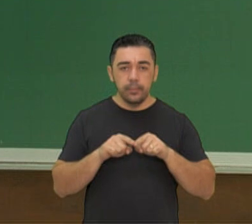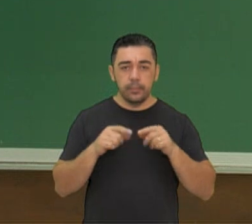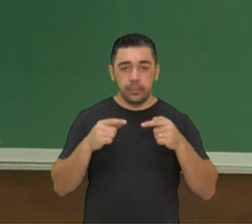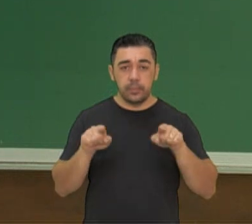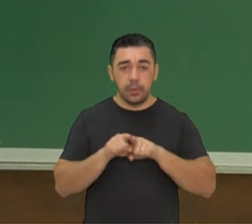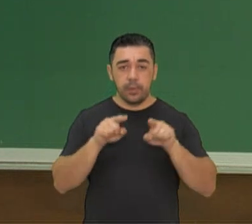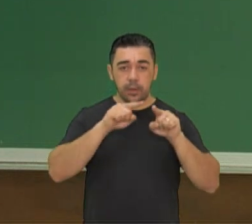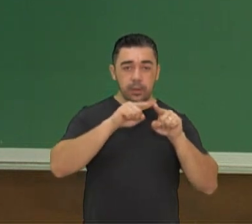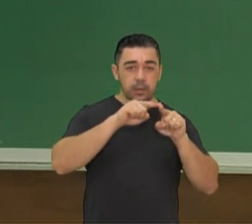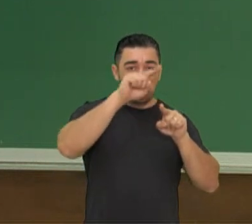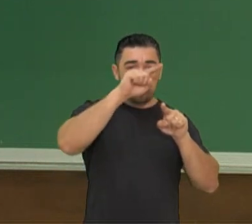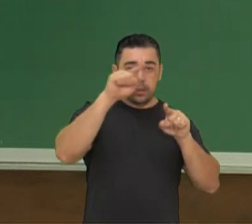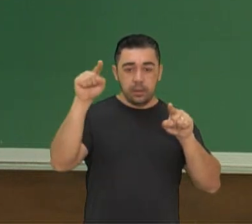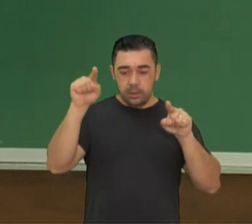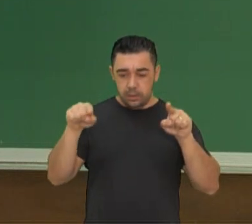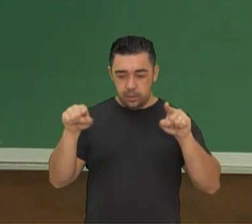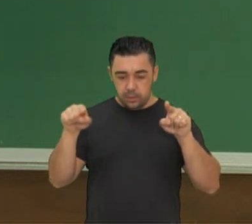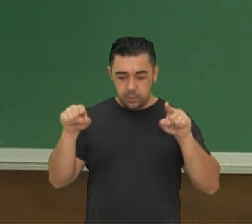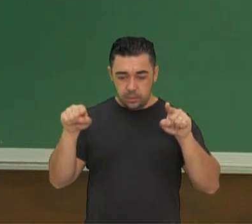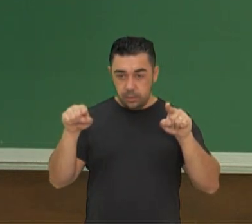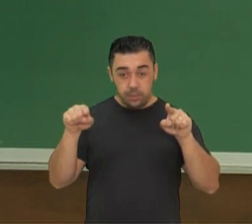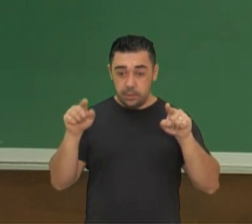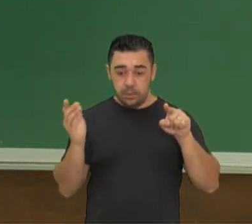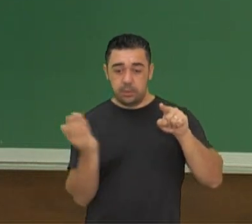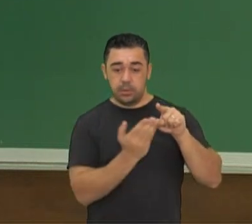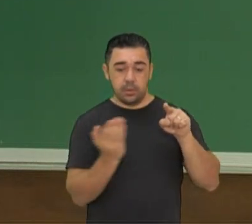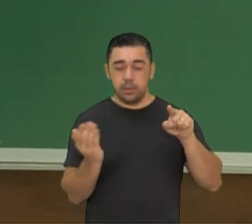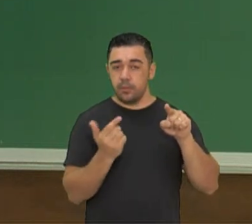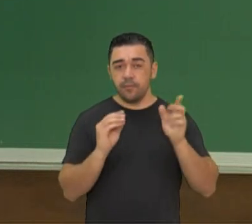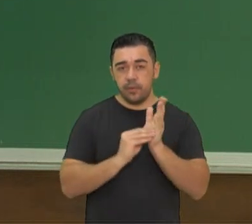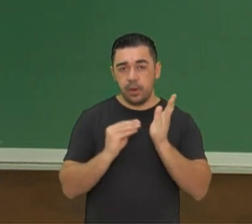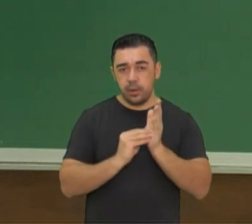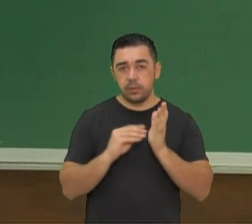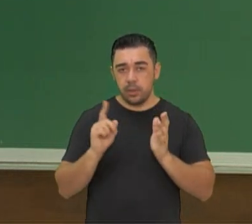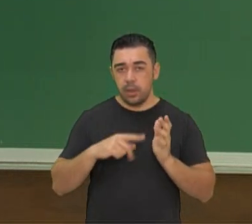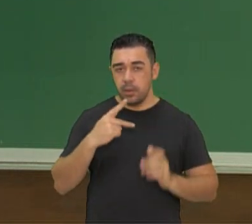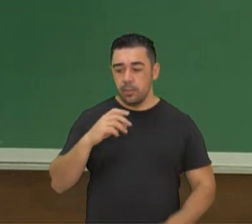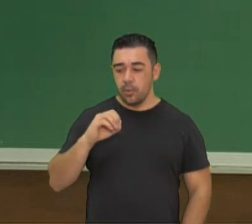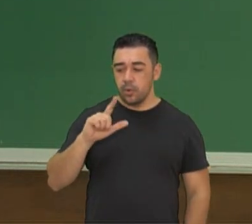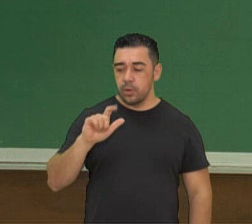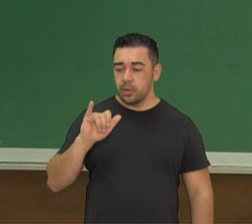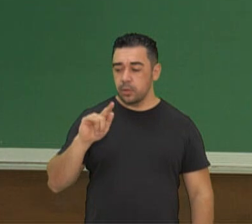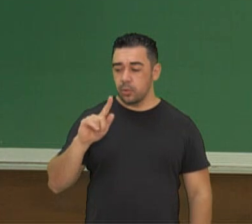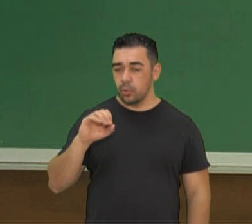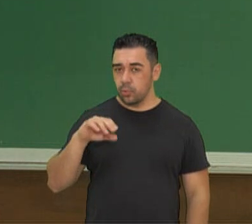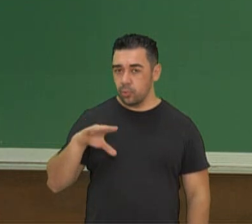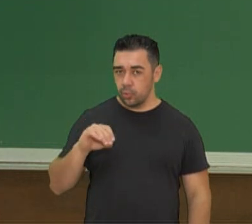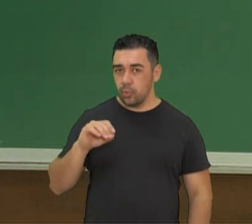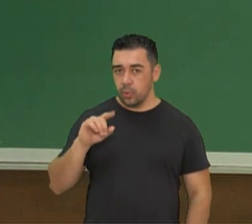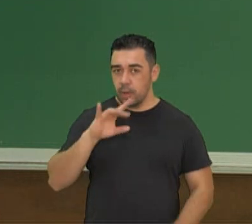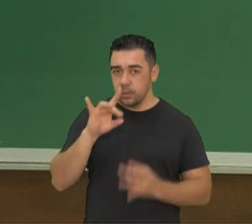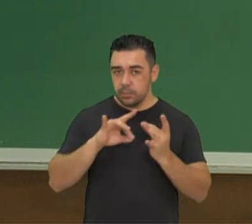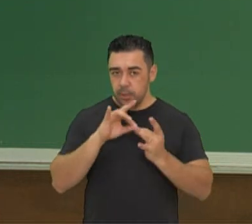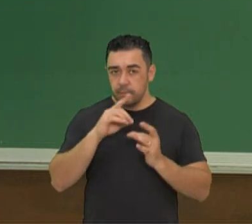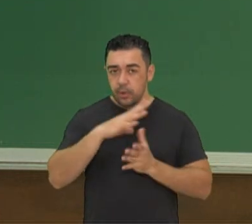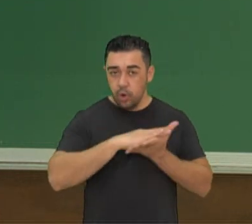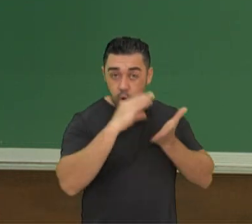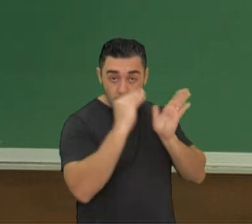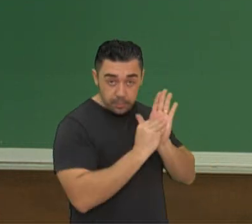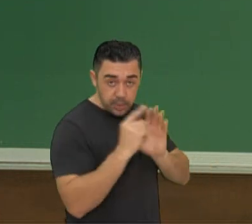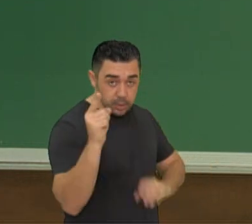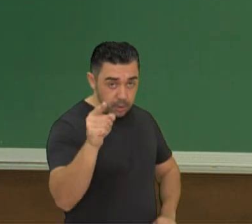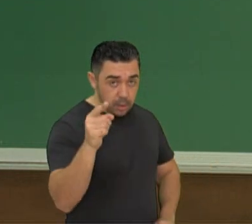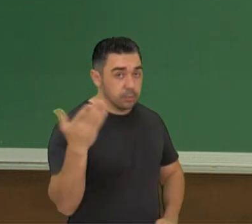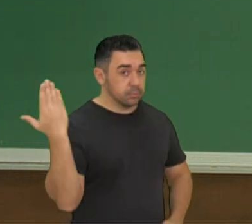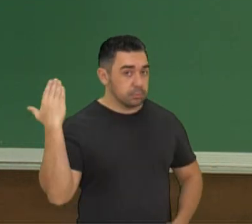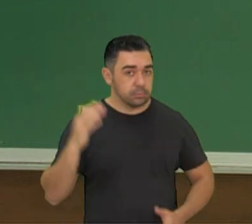que são segmentos que não fecham. Tá bom? Então, o polígono é um tipo de figura bem específico, certo? Então, agora, anote isso no seu caderno e eu já volto